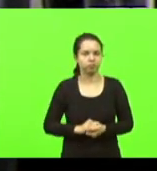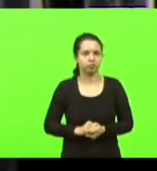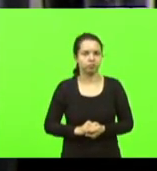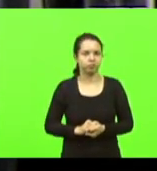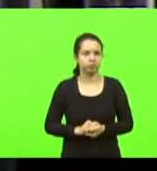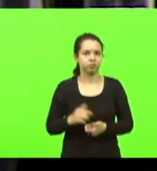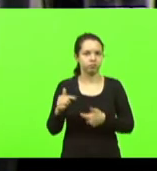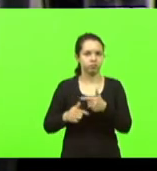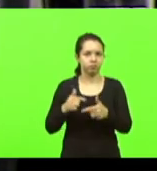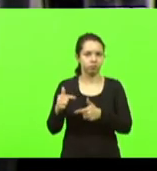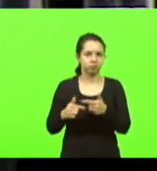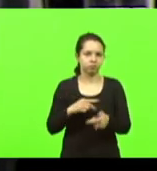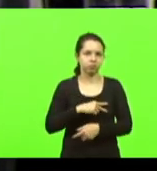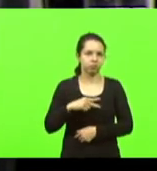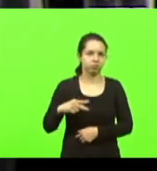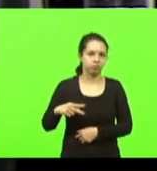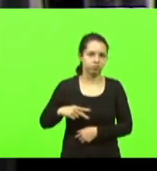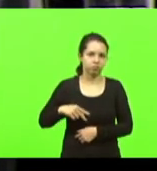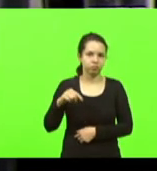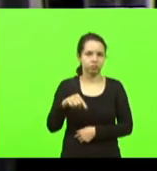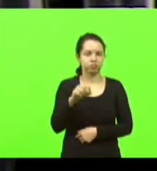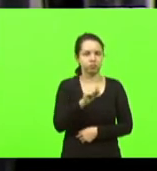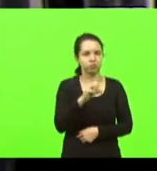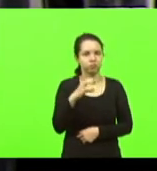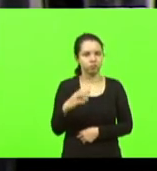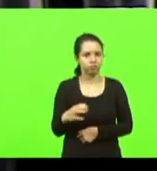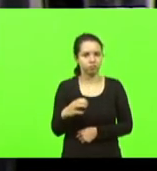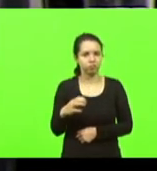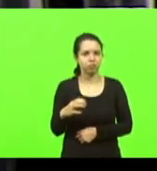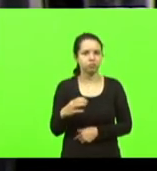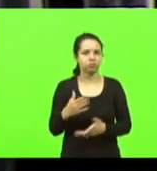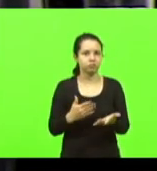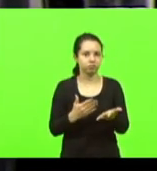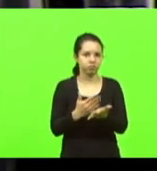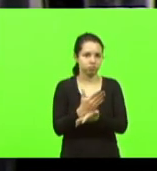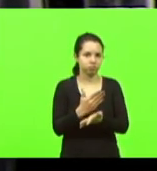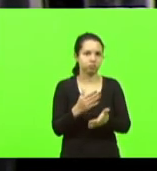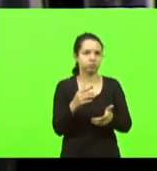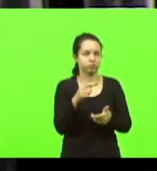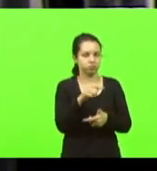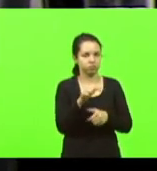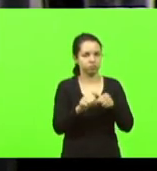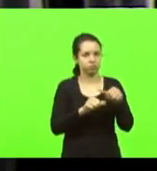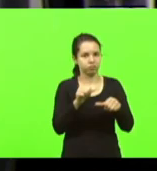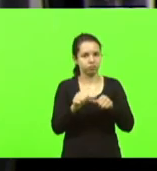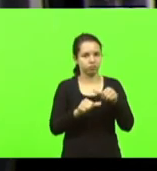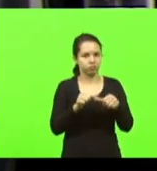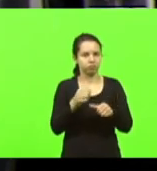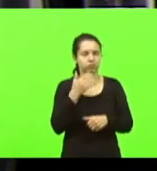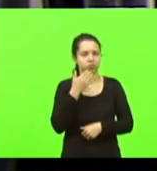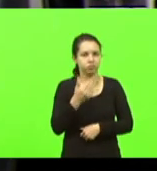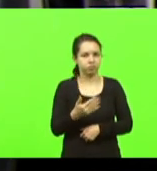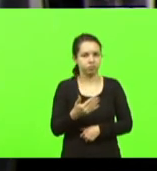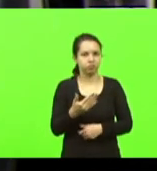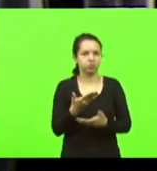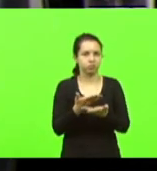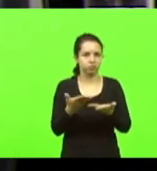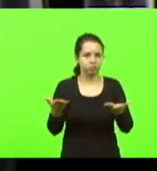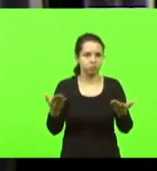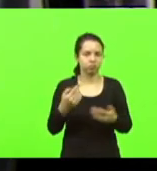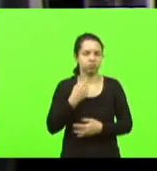trabalhador público Catarinense a partir da aprovação dessa reforma aí eu peço eu clamo ao Senhor